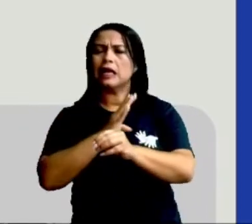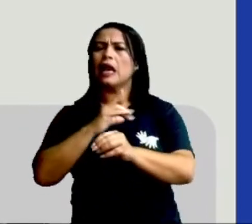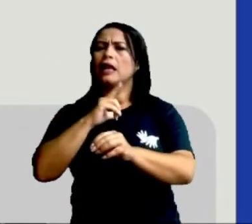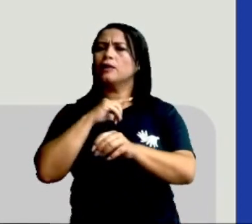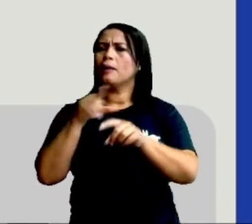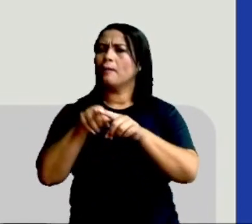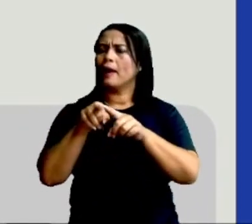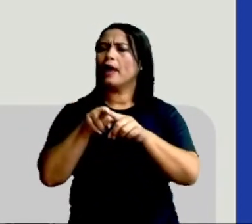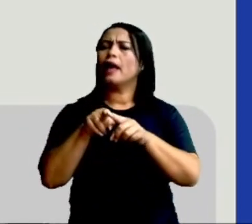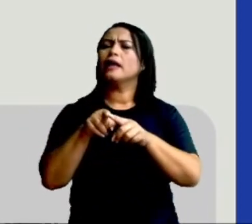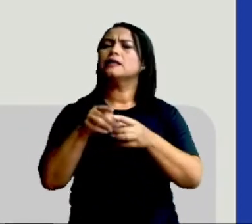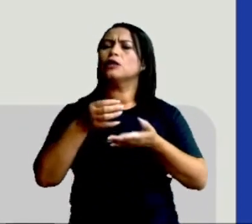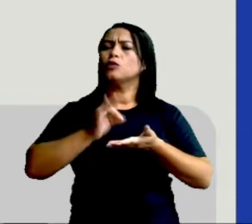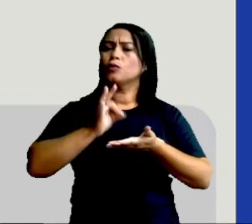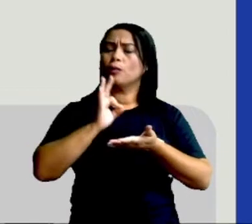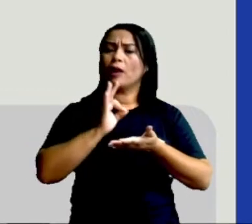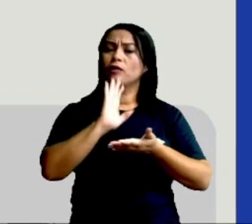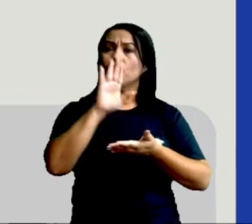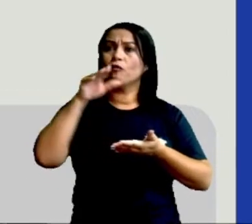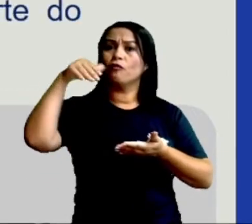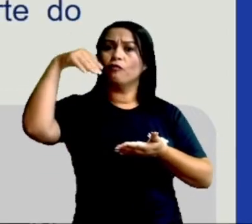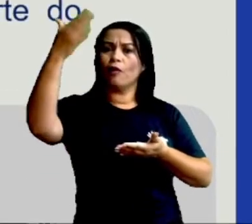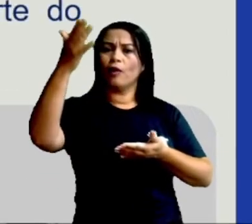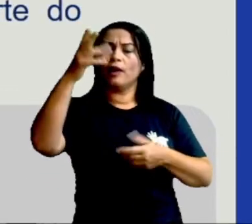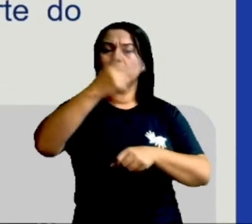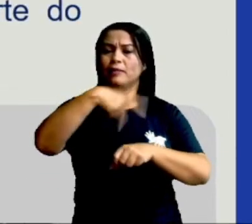muito consumido no mercado interno.